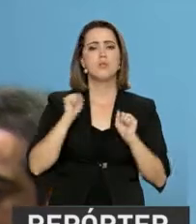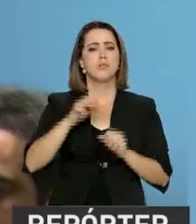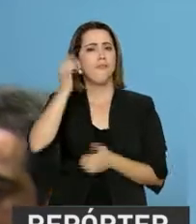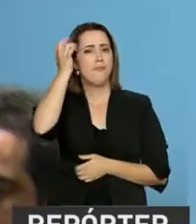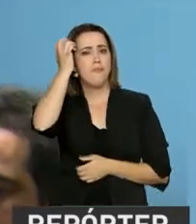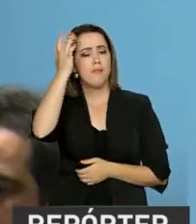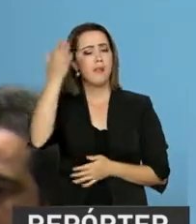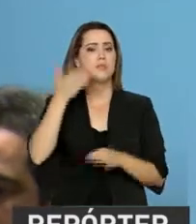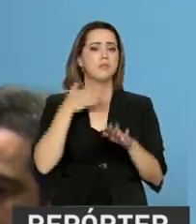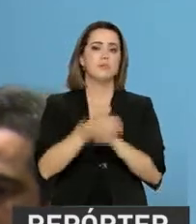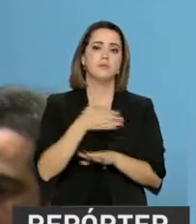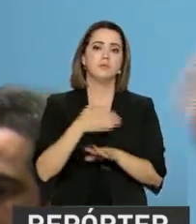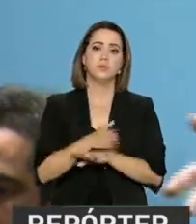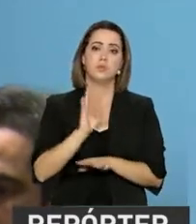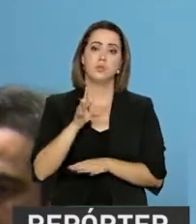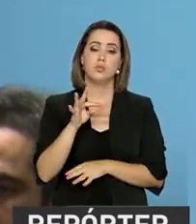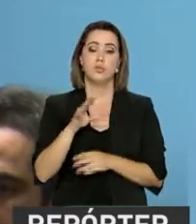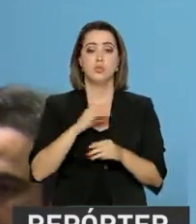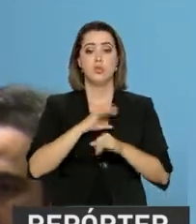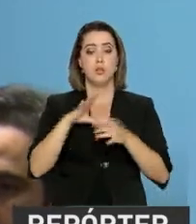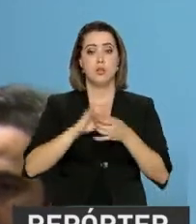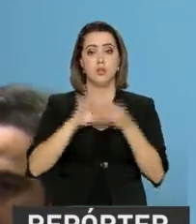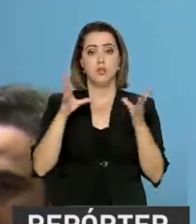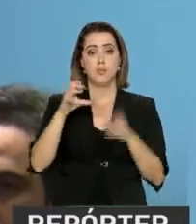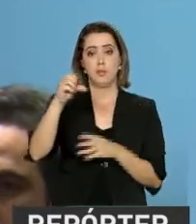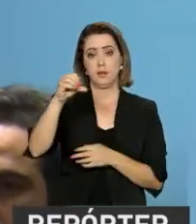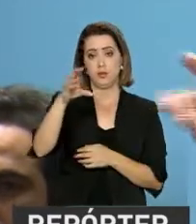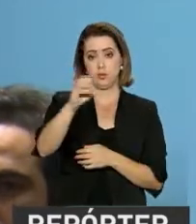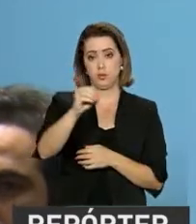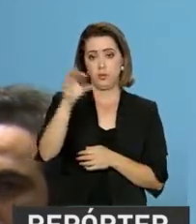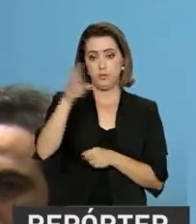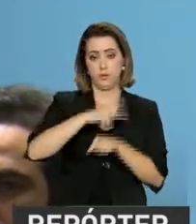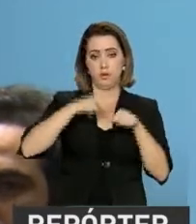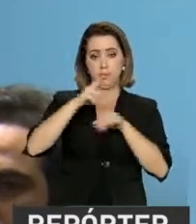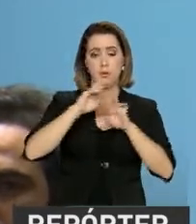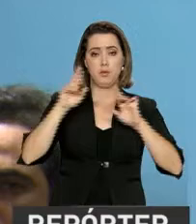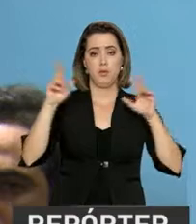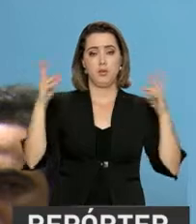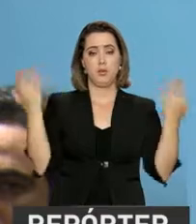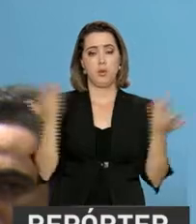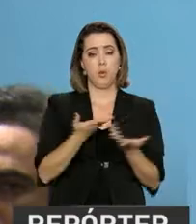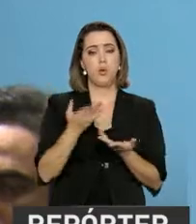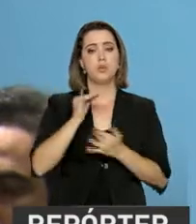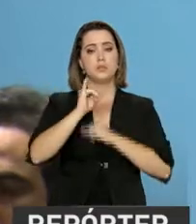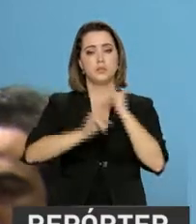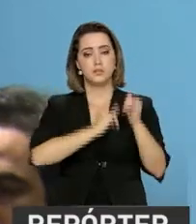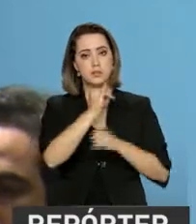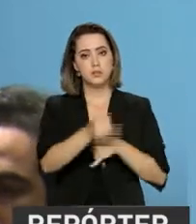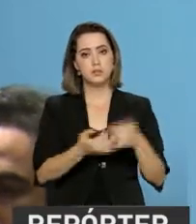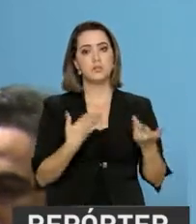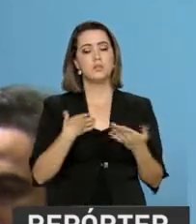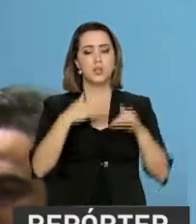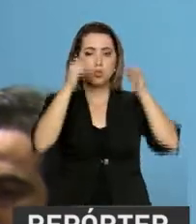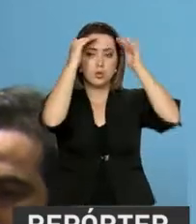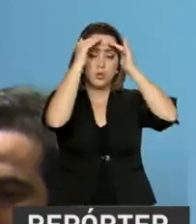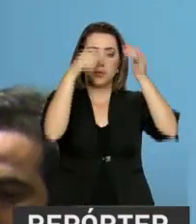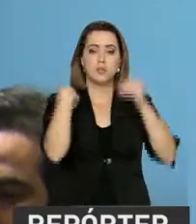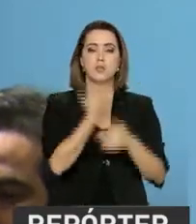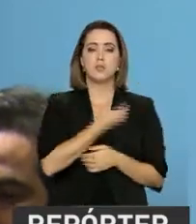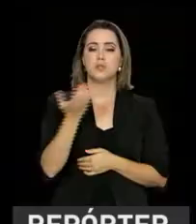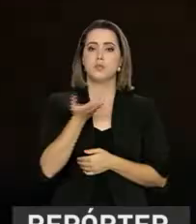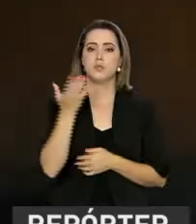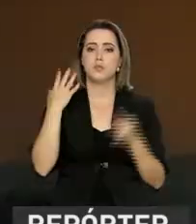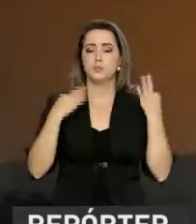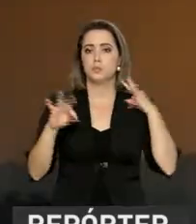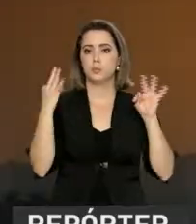Nós já temos liberação de vistos em cerca de 90 países e a implantação do visto eletrônico atende o que nós queremos no